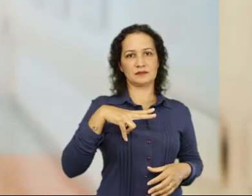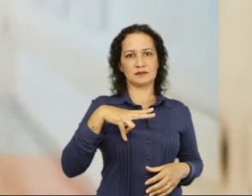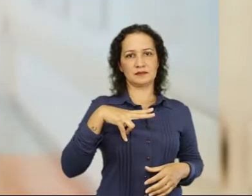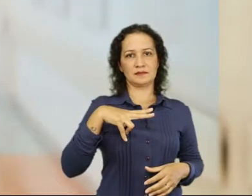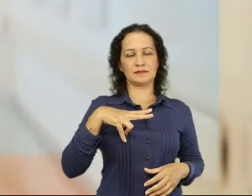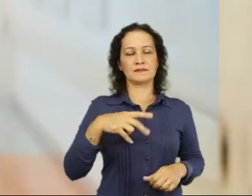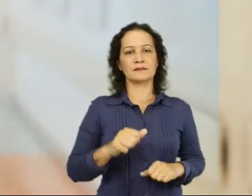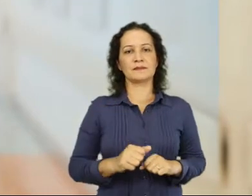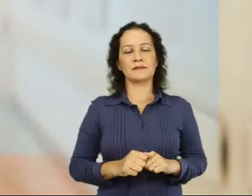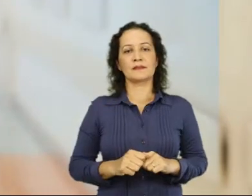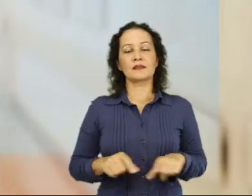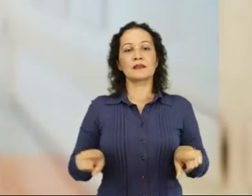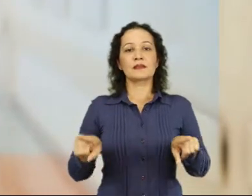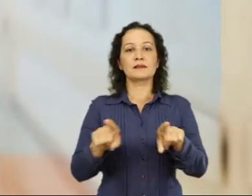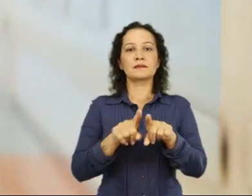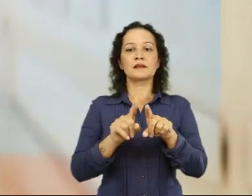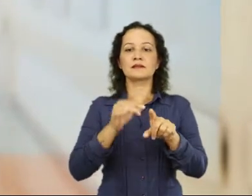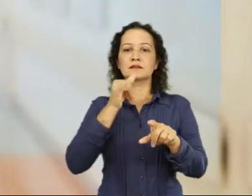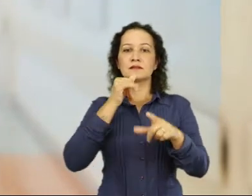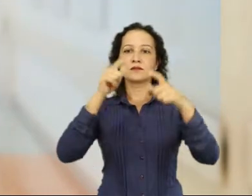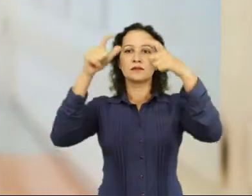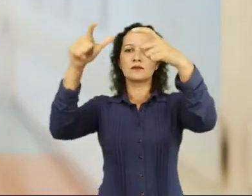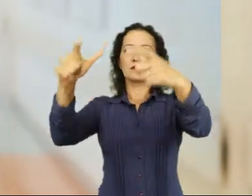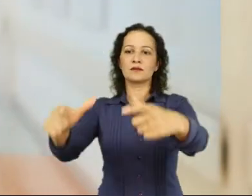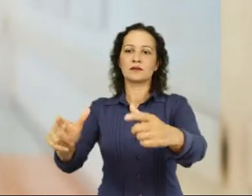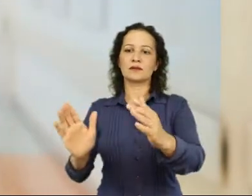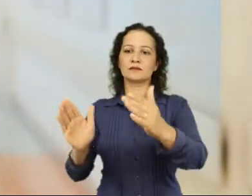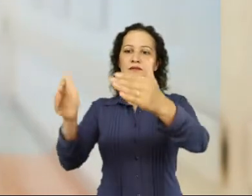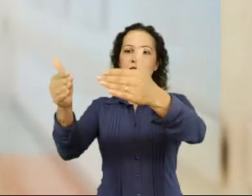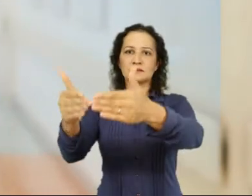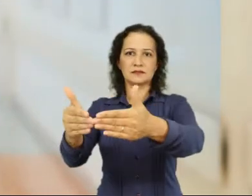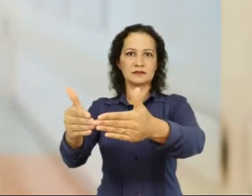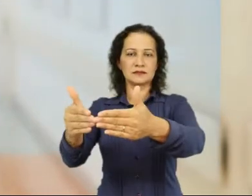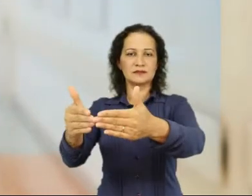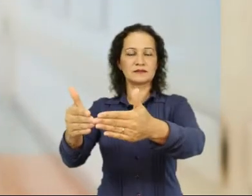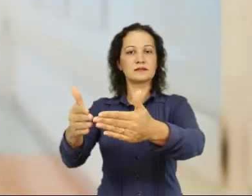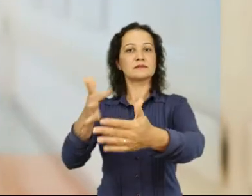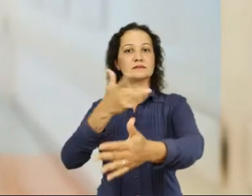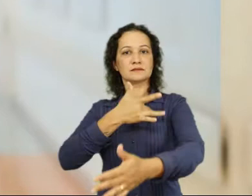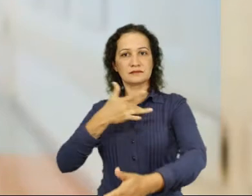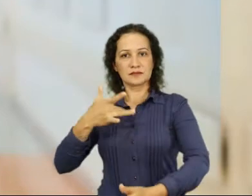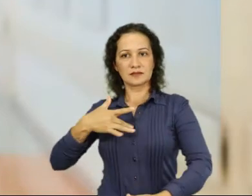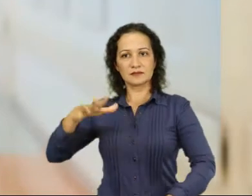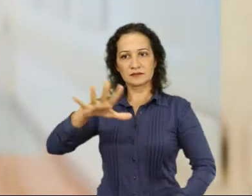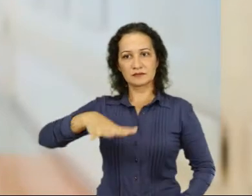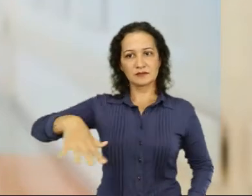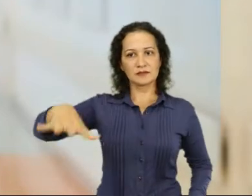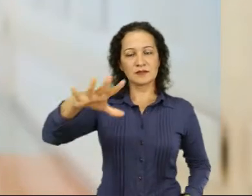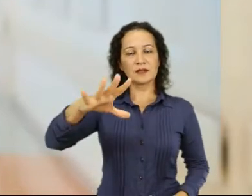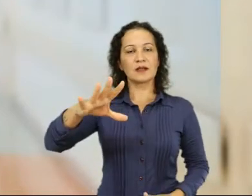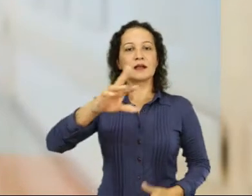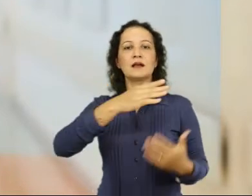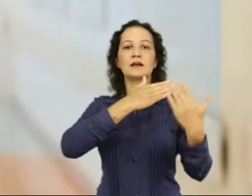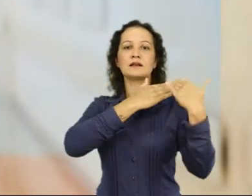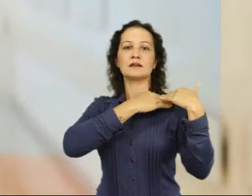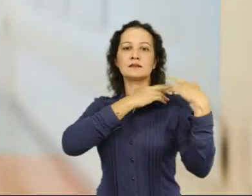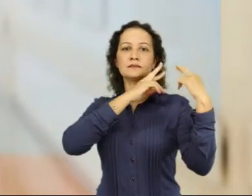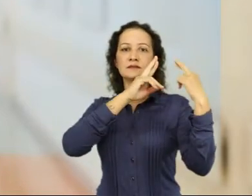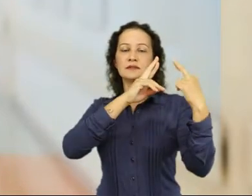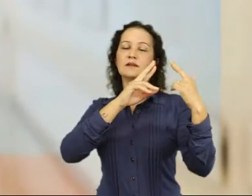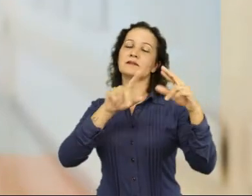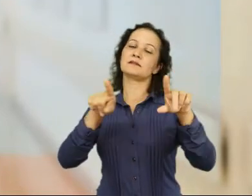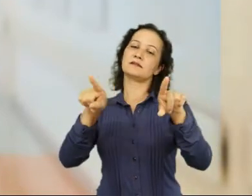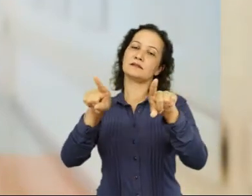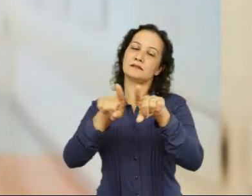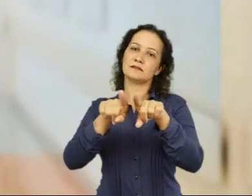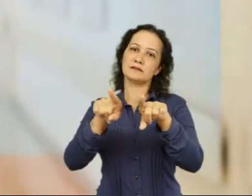imunização. Em relação ao distrito sanitário, nós temos como responsabilidades gerais e atribuições o gerenciamento